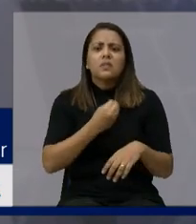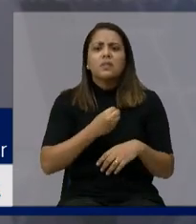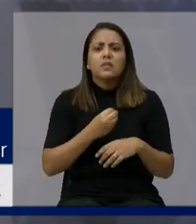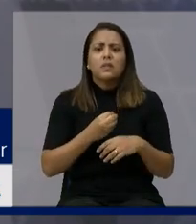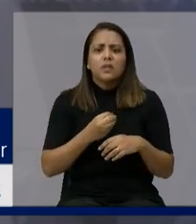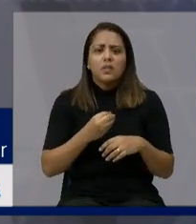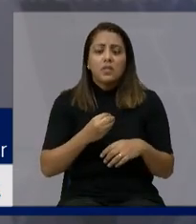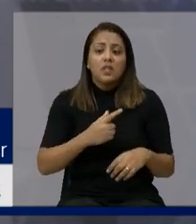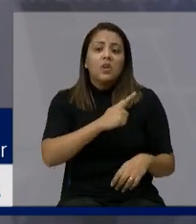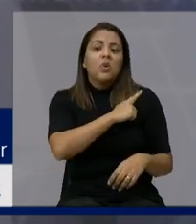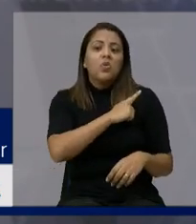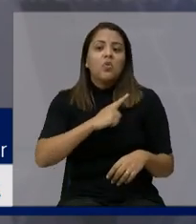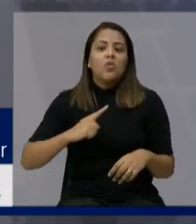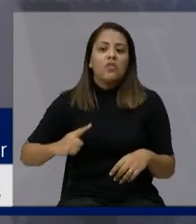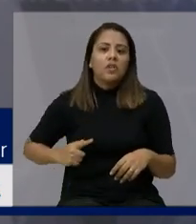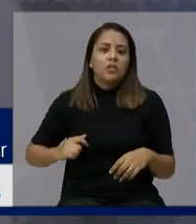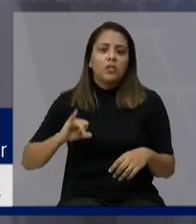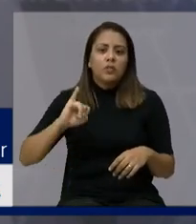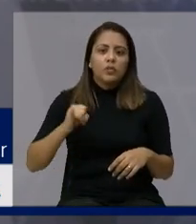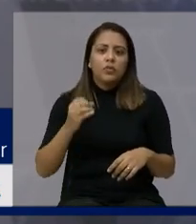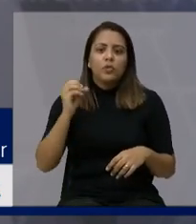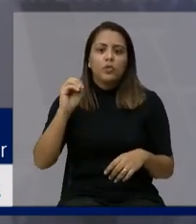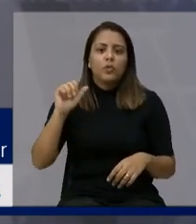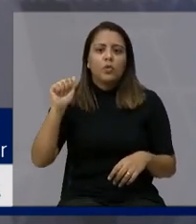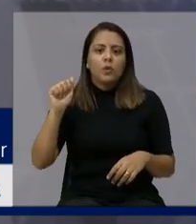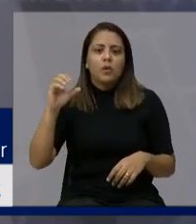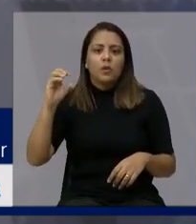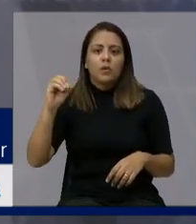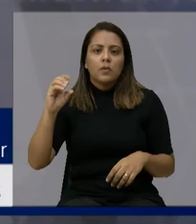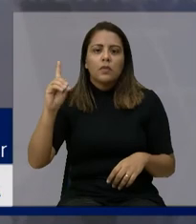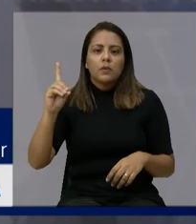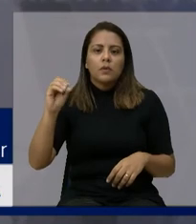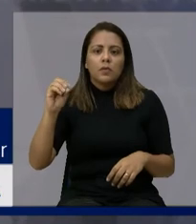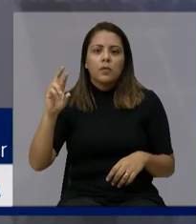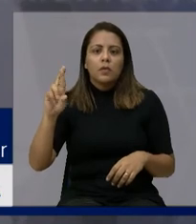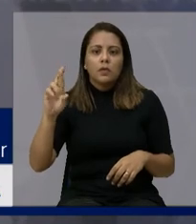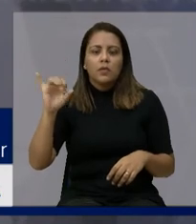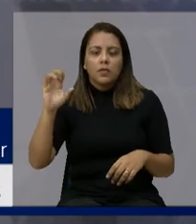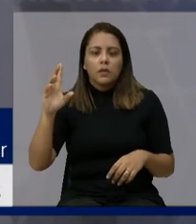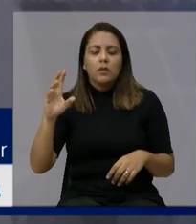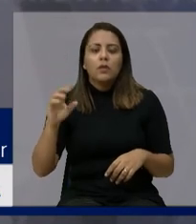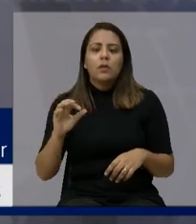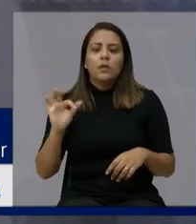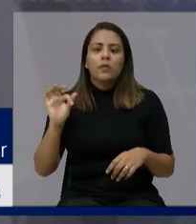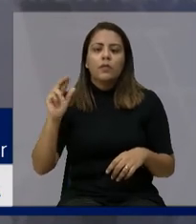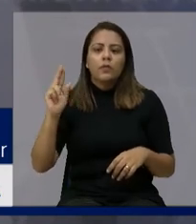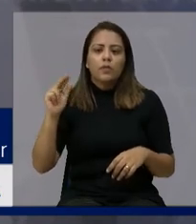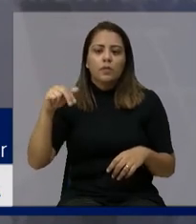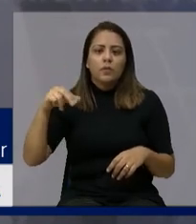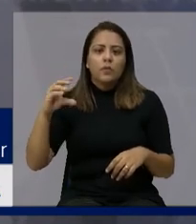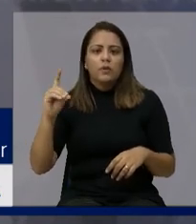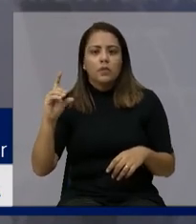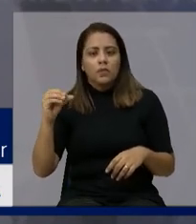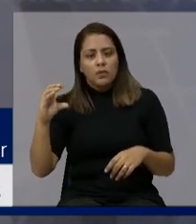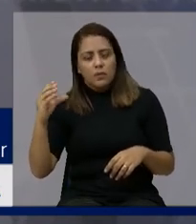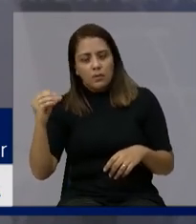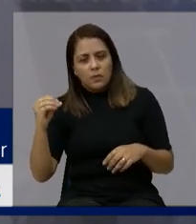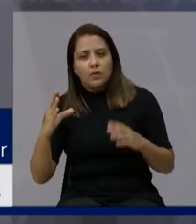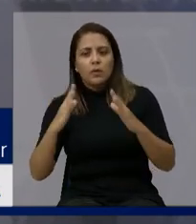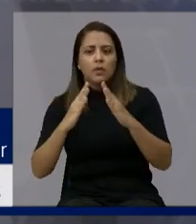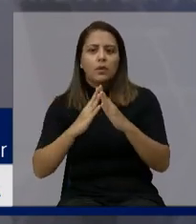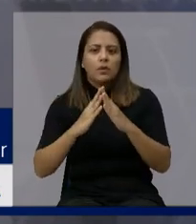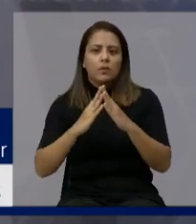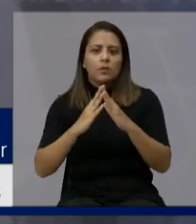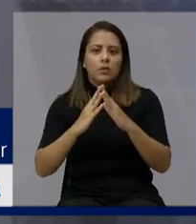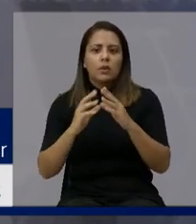o governador João Dória e a Fundação Casa. Os trabalhadores e a família